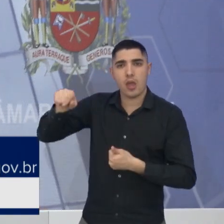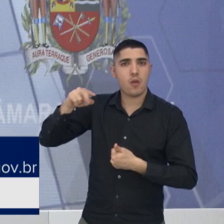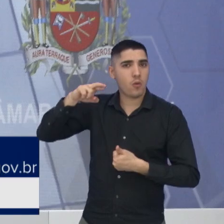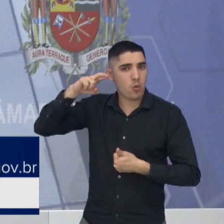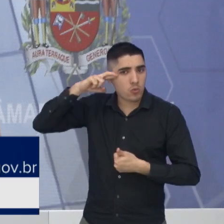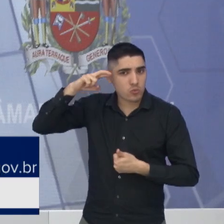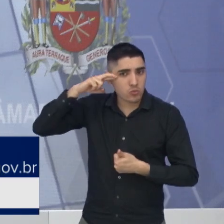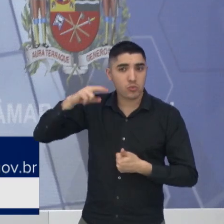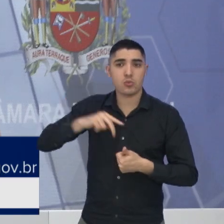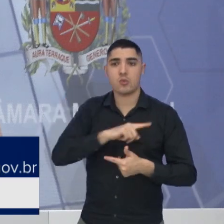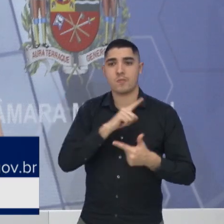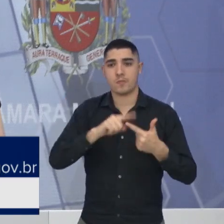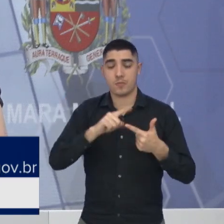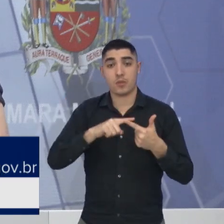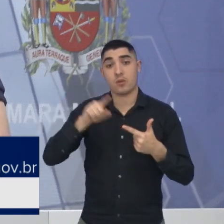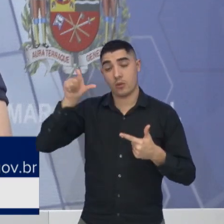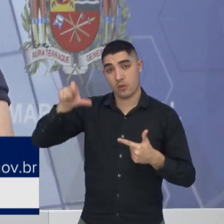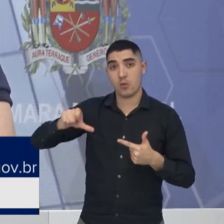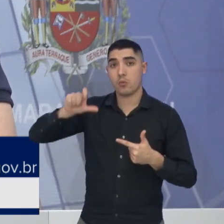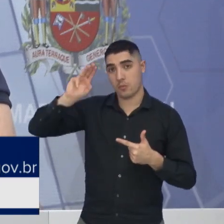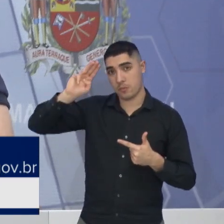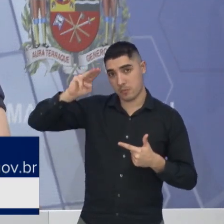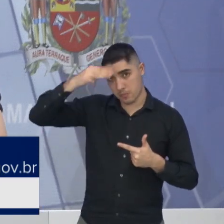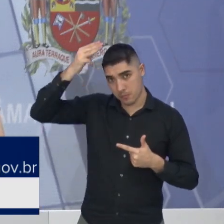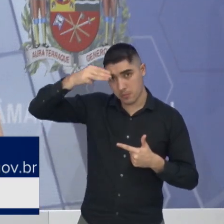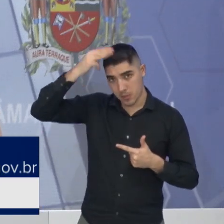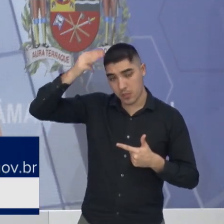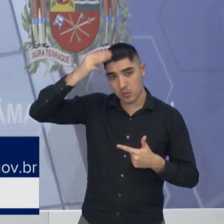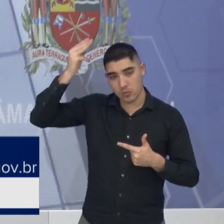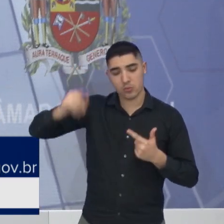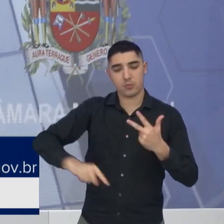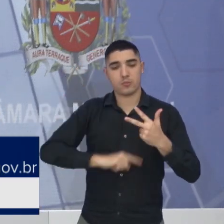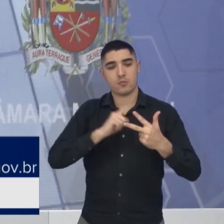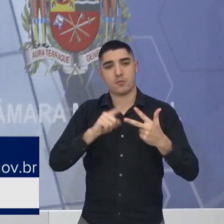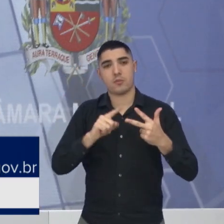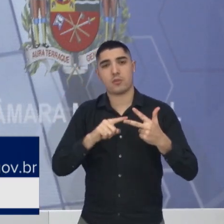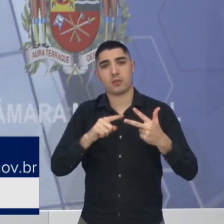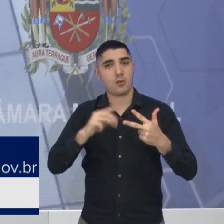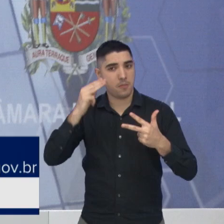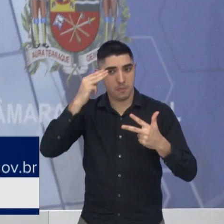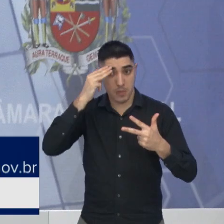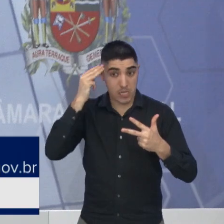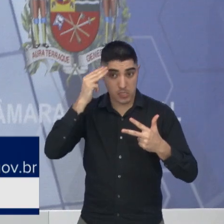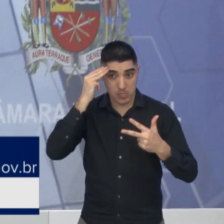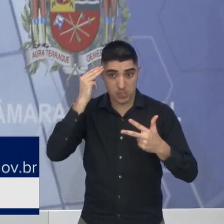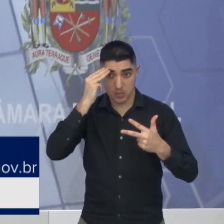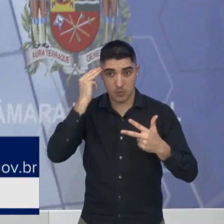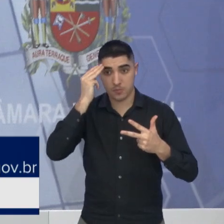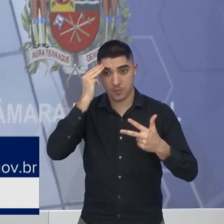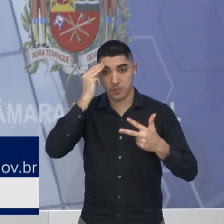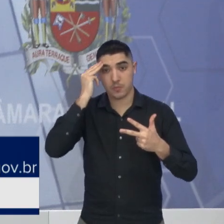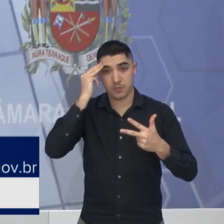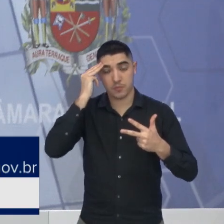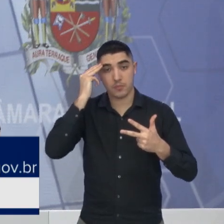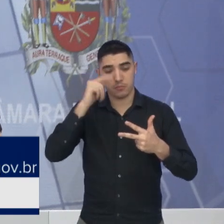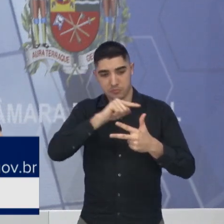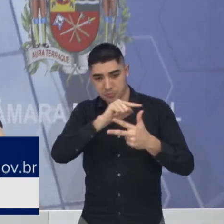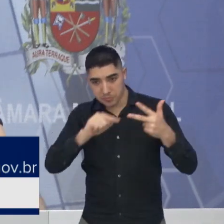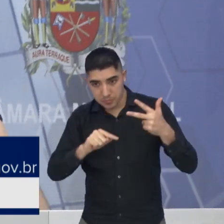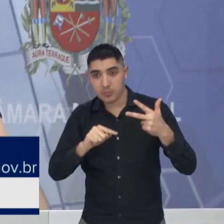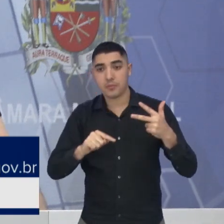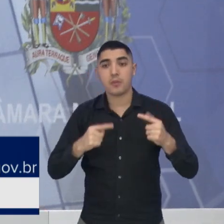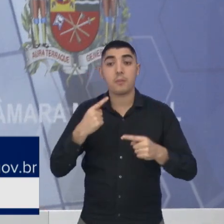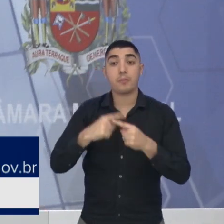Cacém, vereador Milton Vieira, vereador Marcelo Garcia, pois